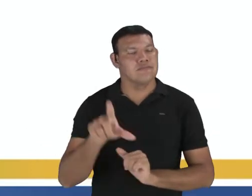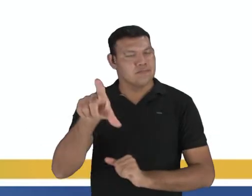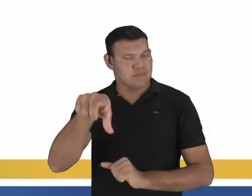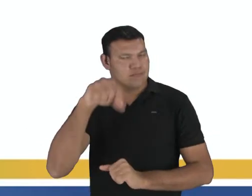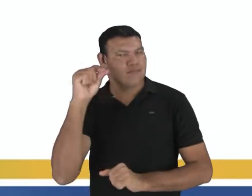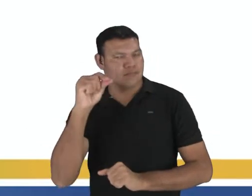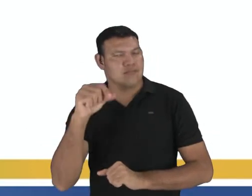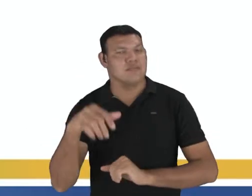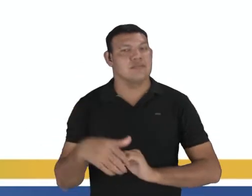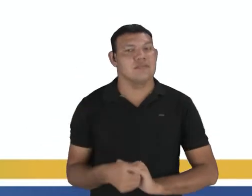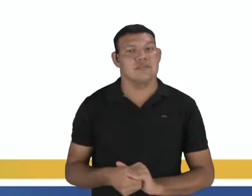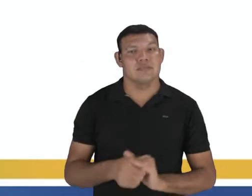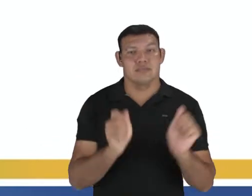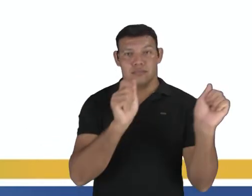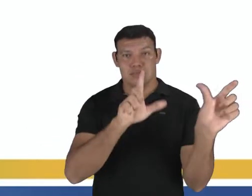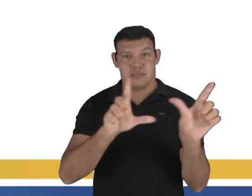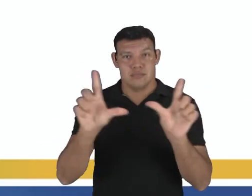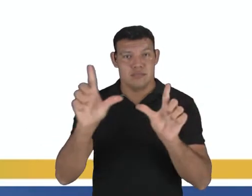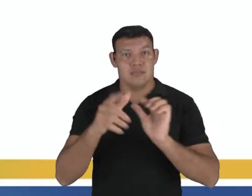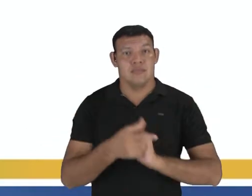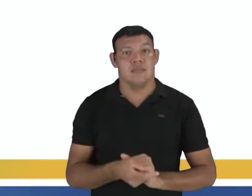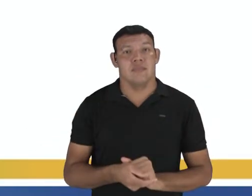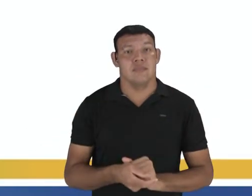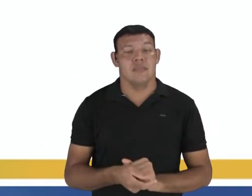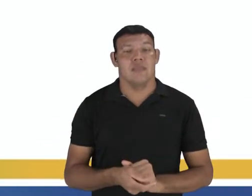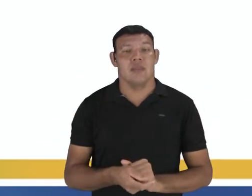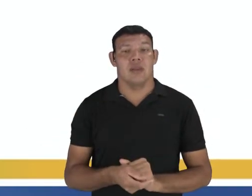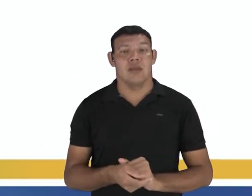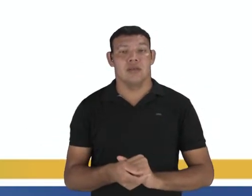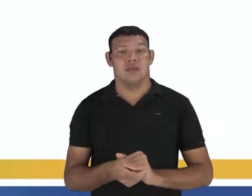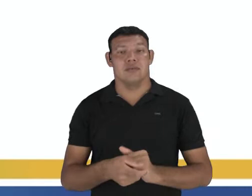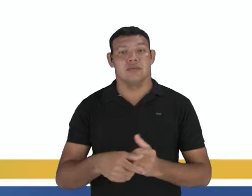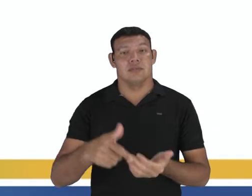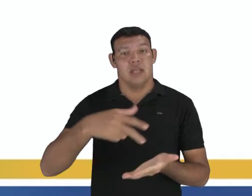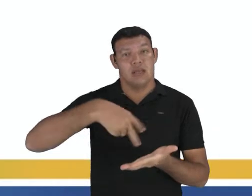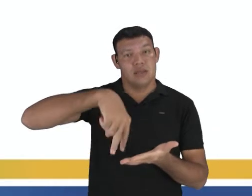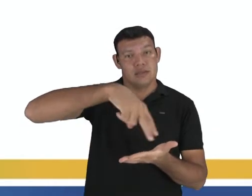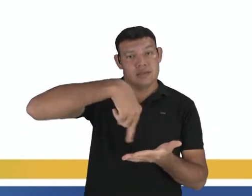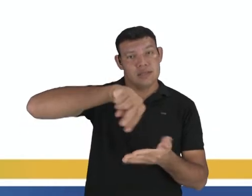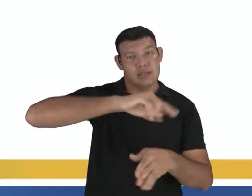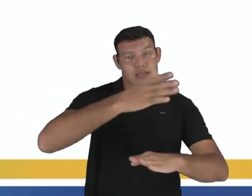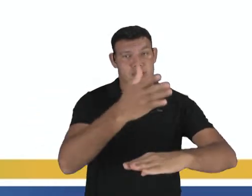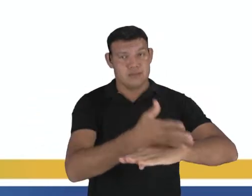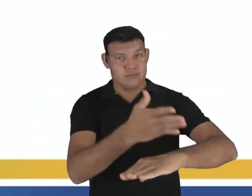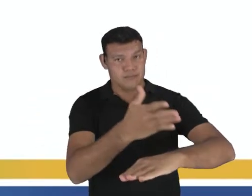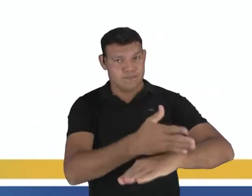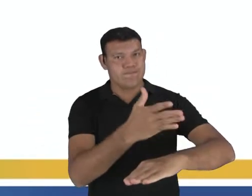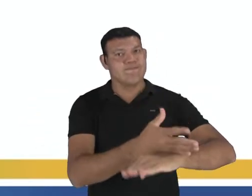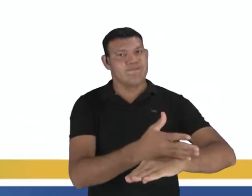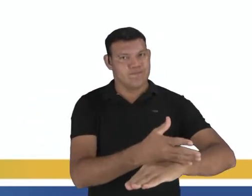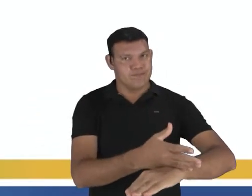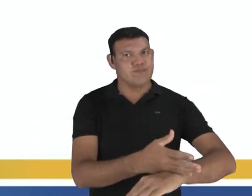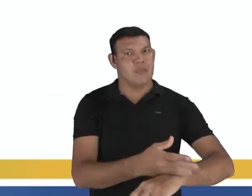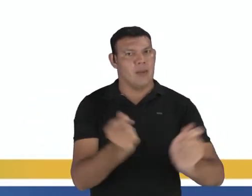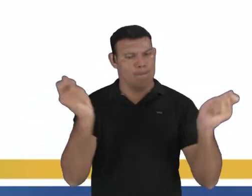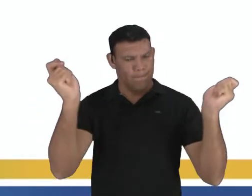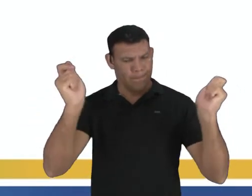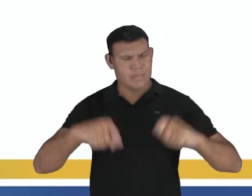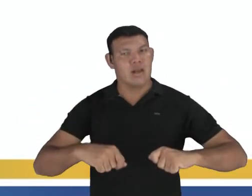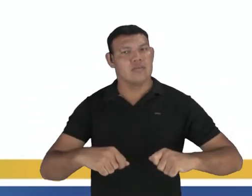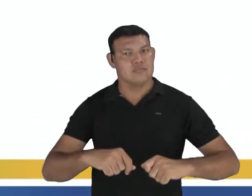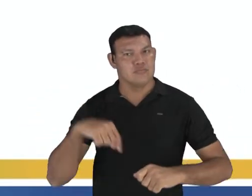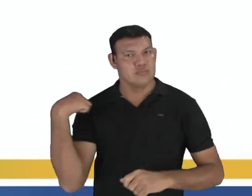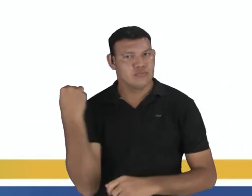eu escolhi um slide para falar sobre a dança moderna. Por quê? Porque a dança moderna ela vai